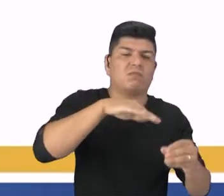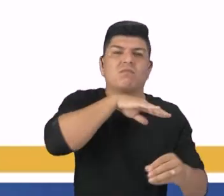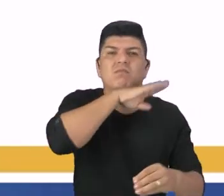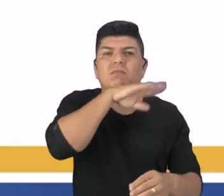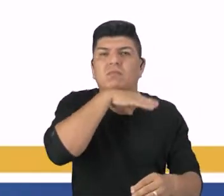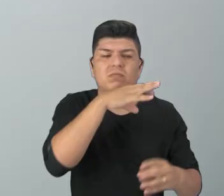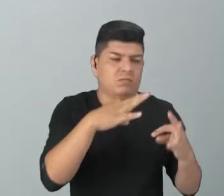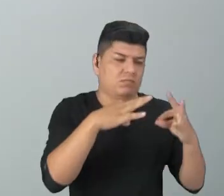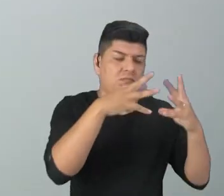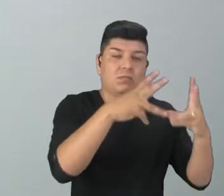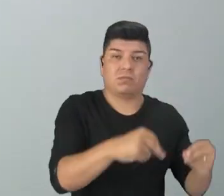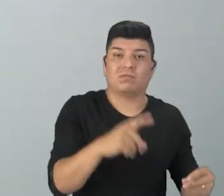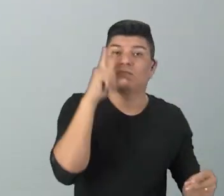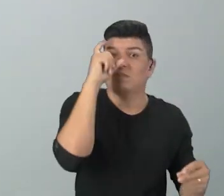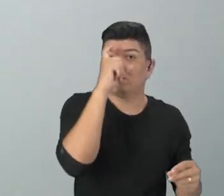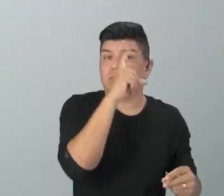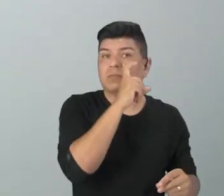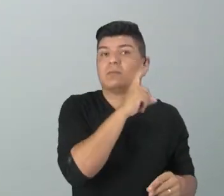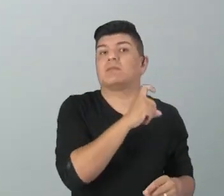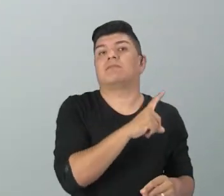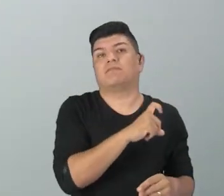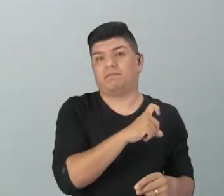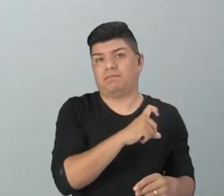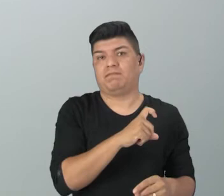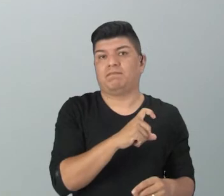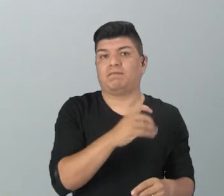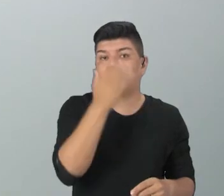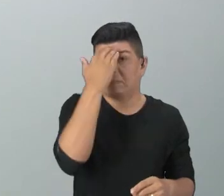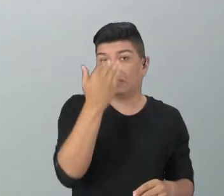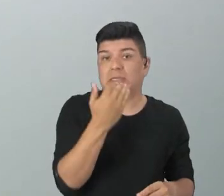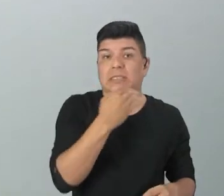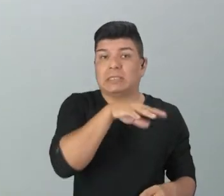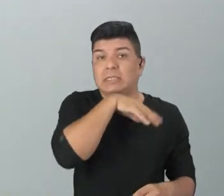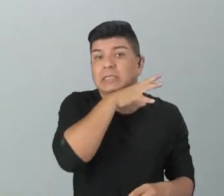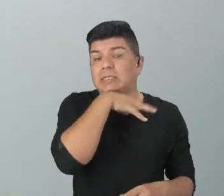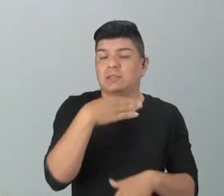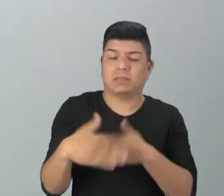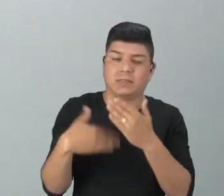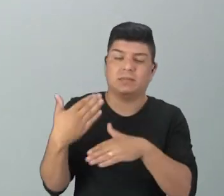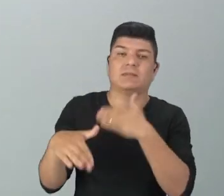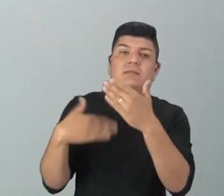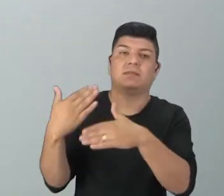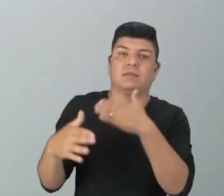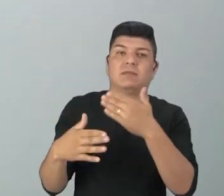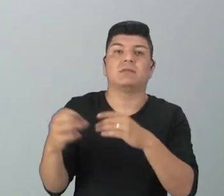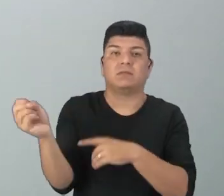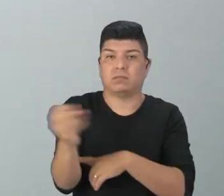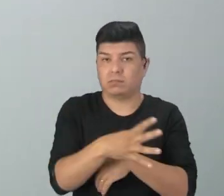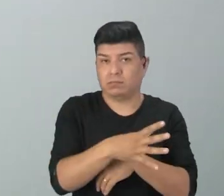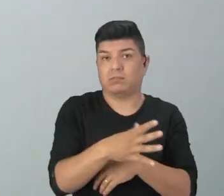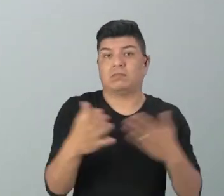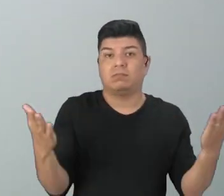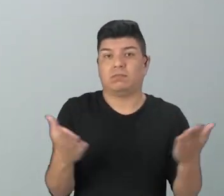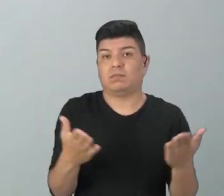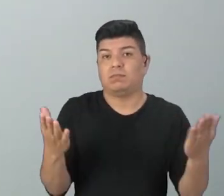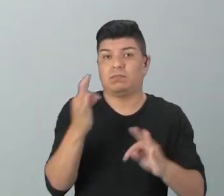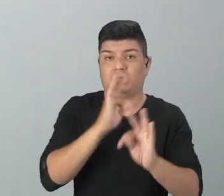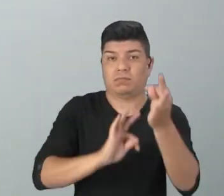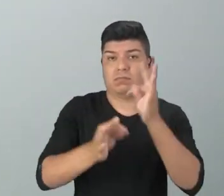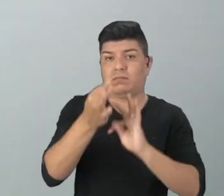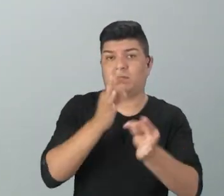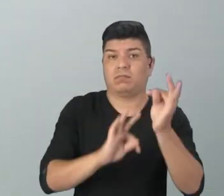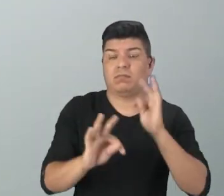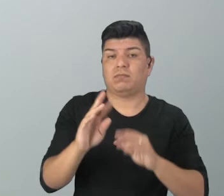ali todo um trabalho que às vezes até estressa o animal, e isso é a evolução dos tempos modernos. Então, tecnologia que